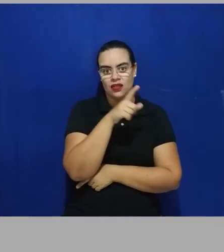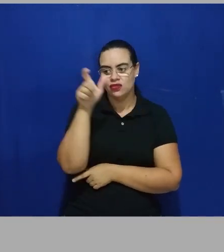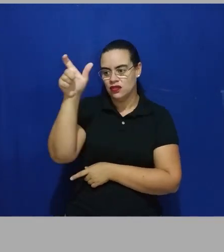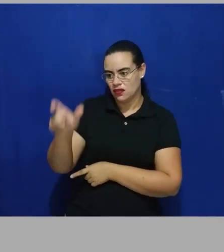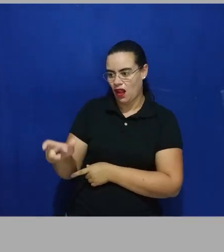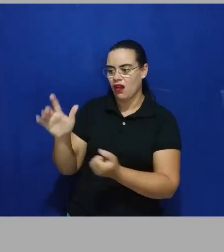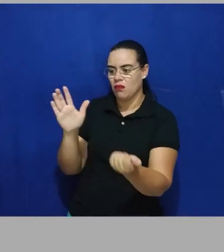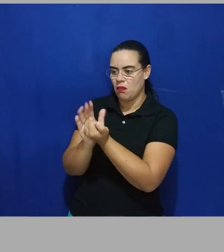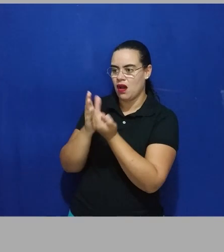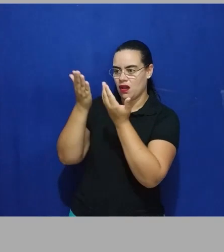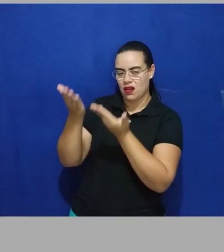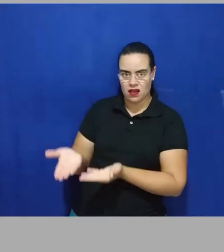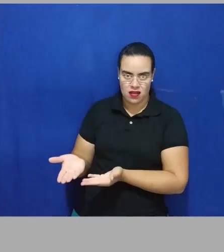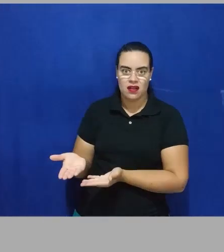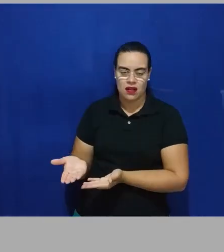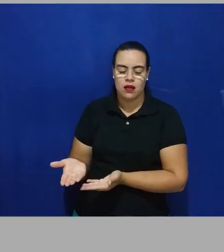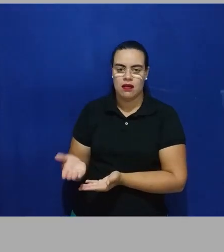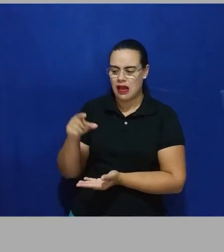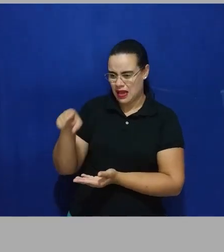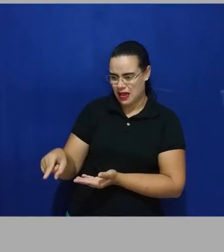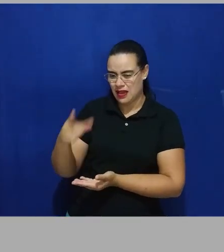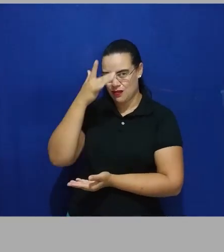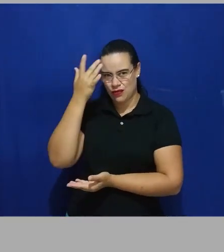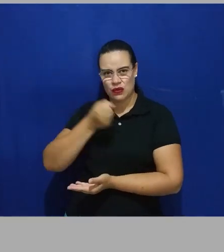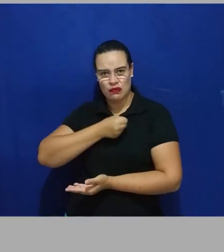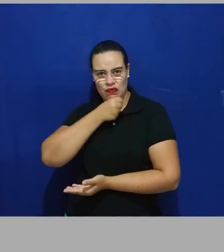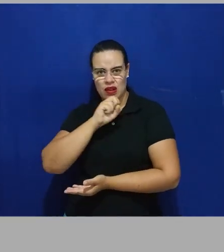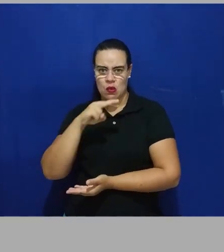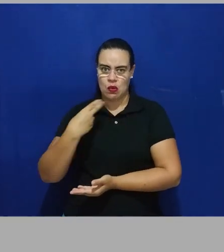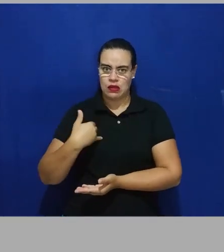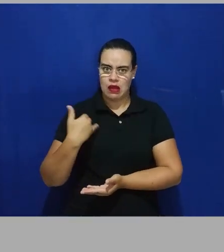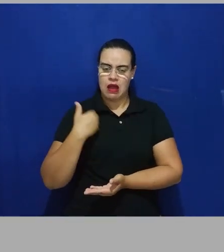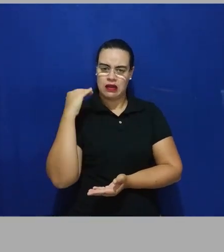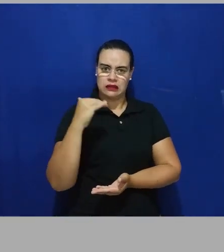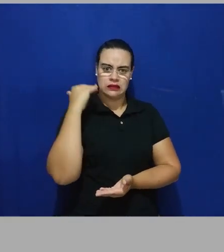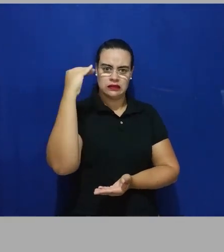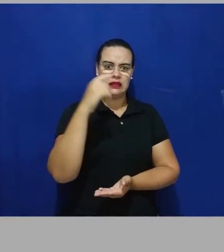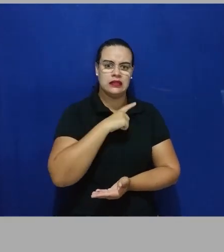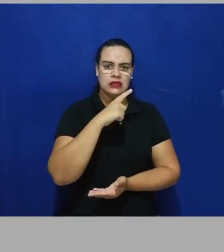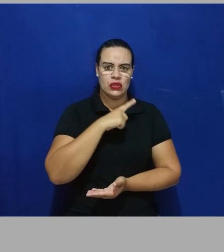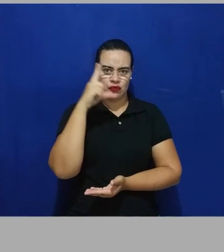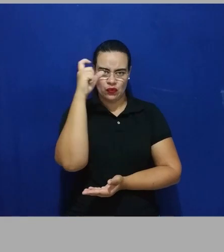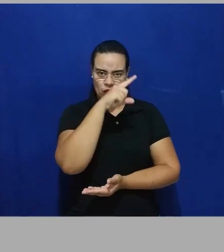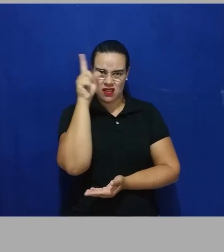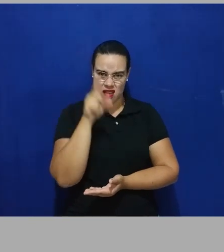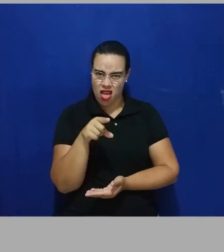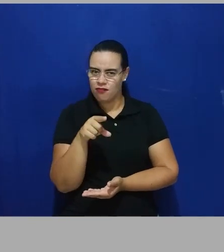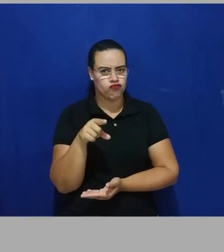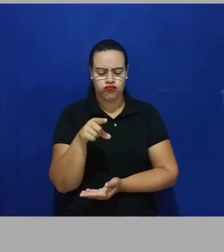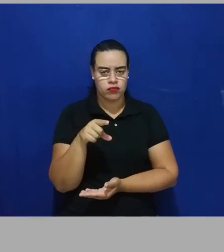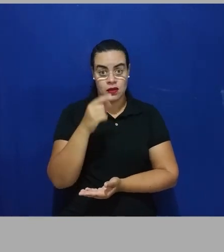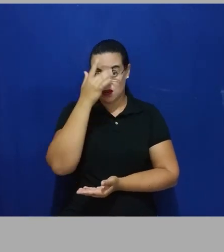pessoas idosas ou de mais idades que têm dificuldade. As dificuldades são impostas para ela porque nós